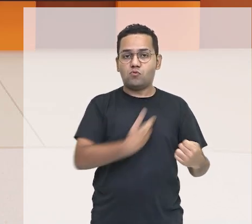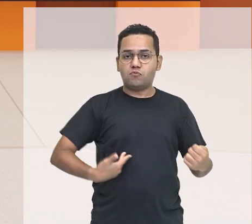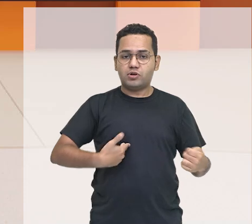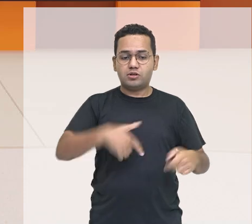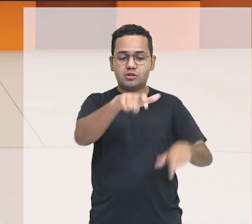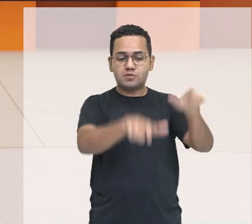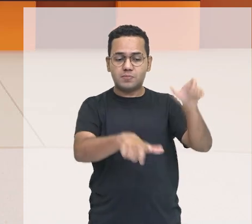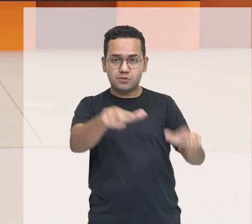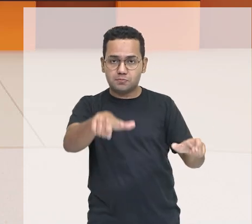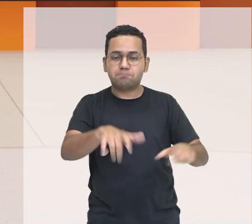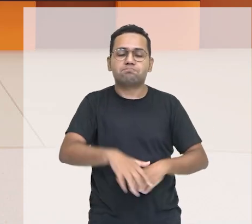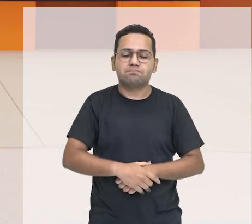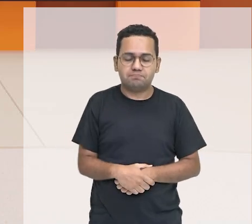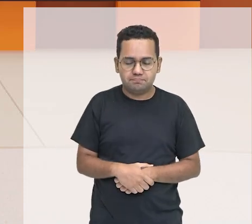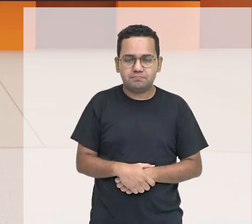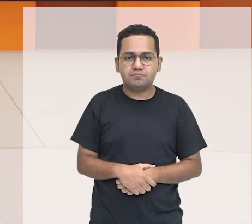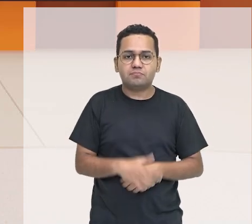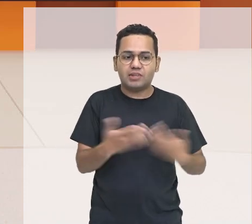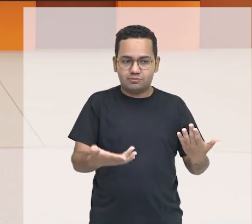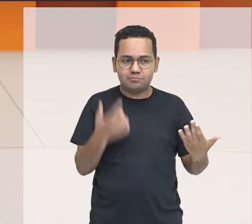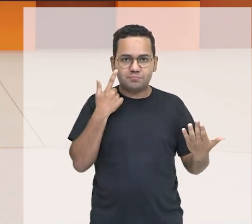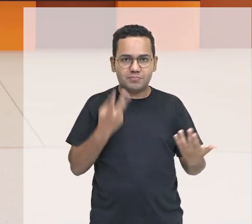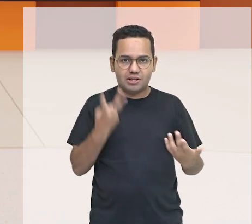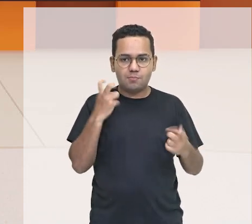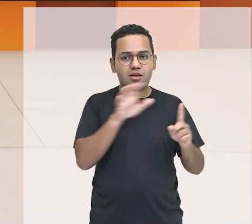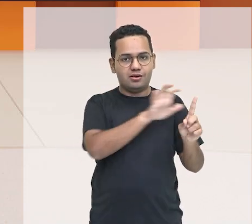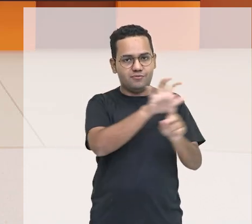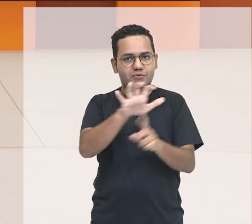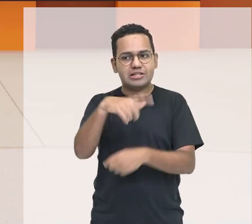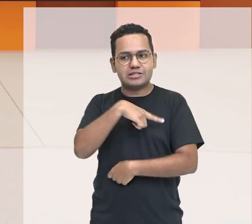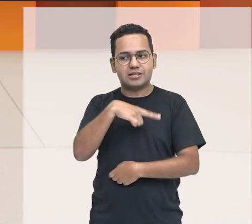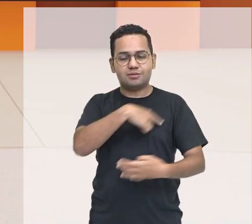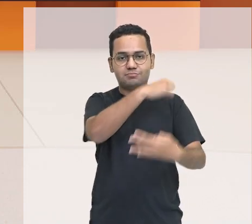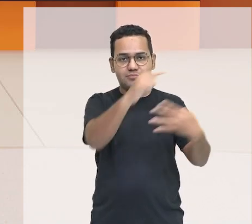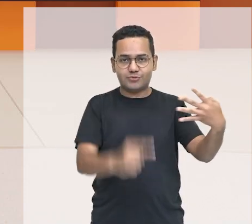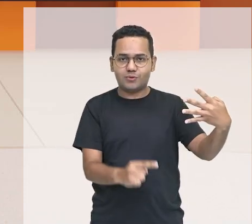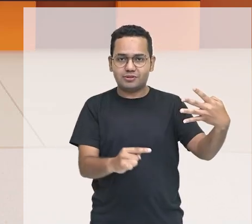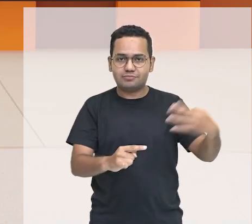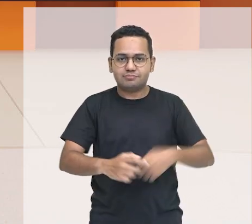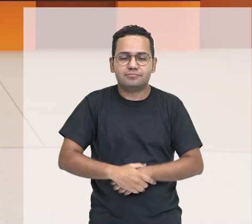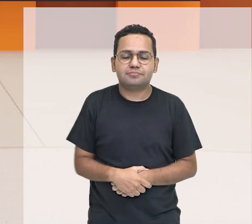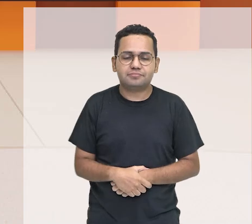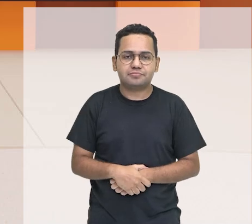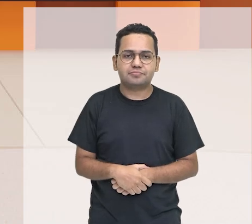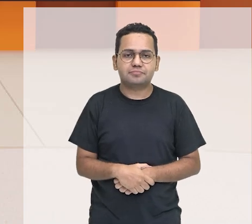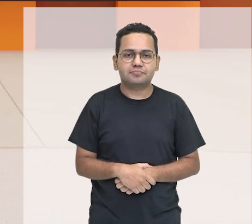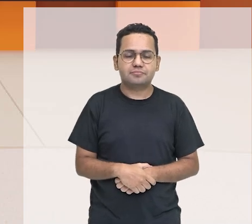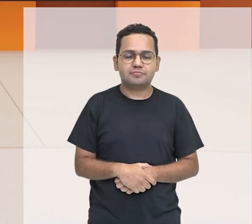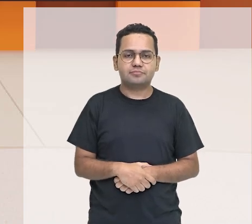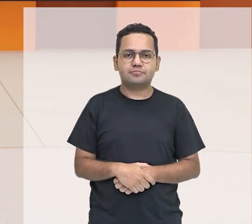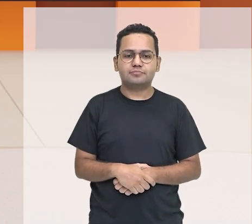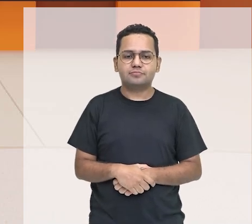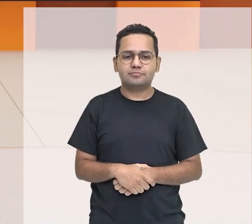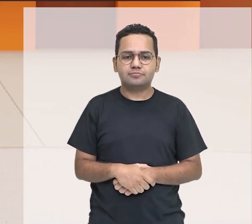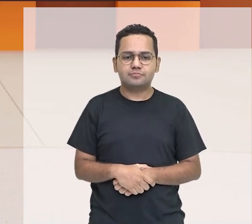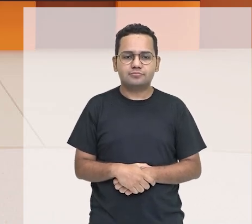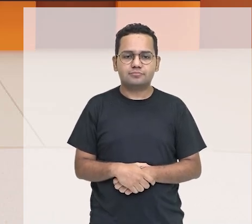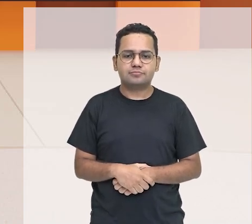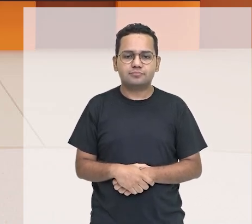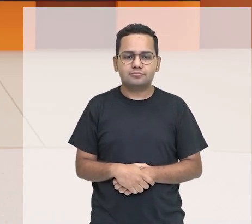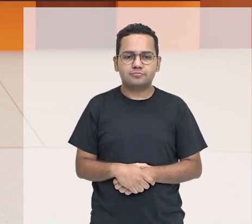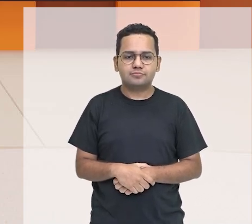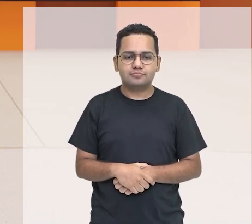que o poder está presente em todas as áreas da nossa sociedade, né, da vida humana, certo? Muito